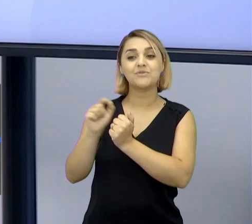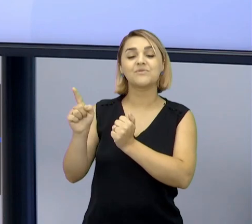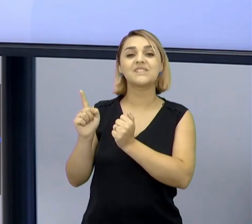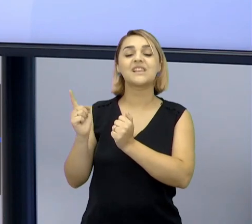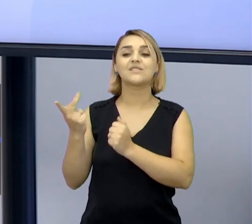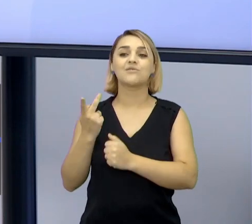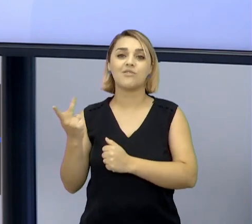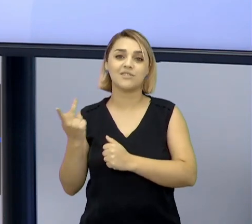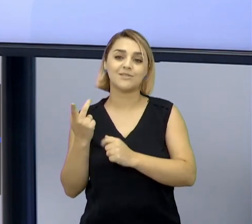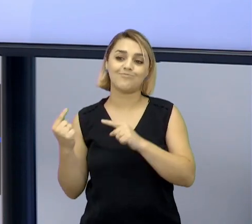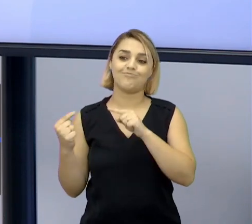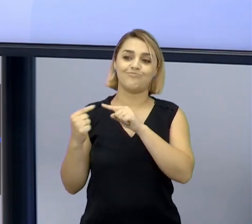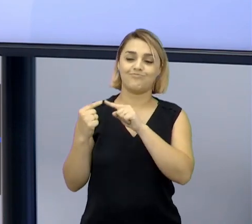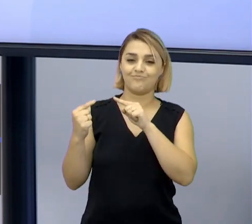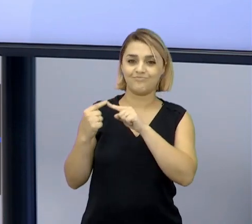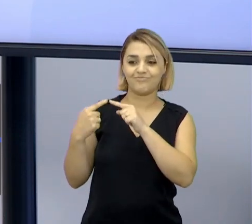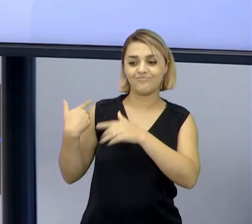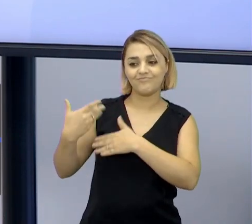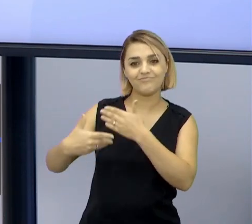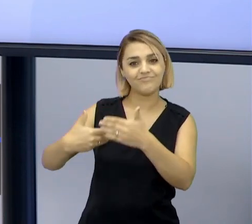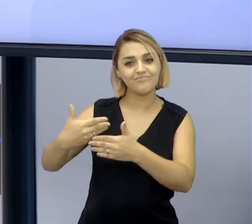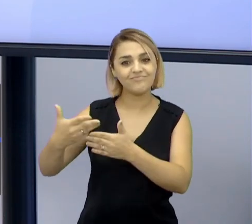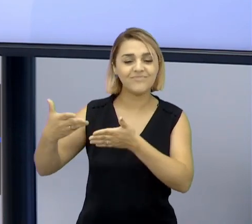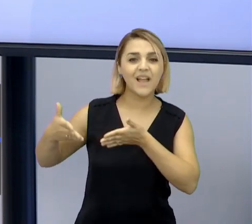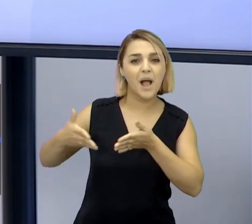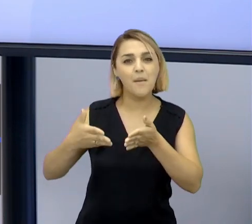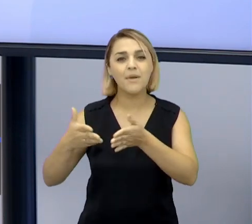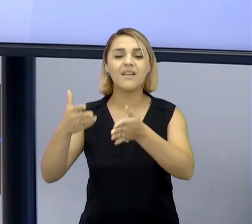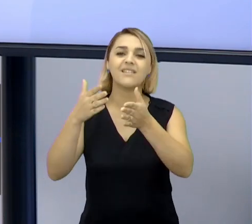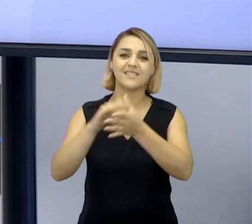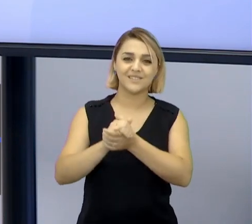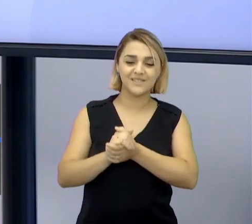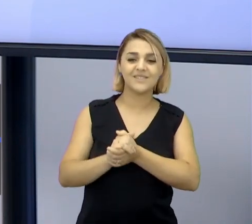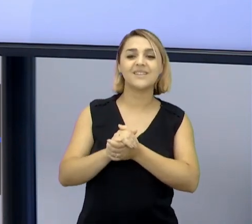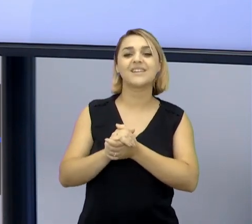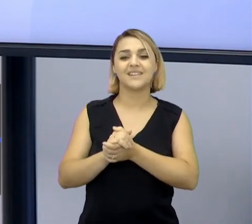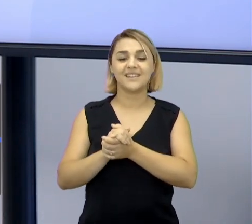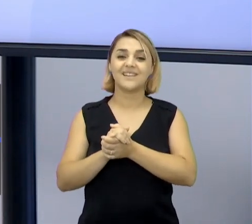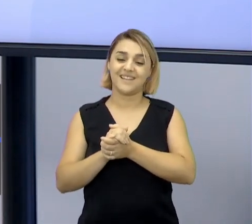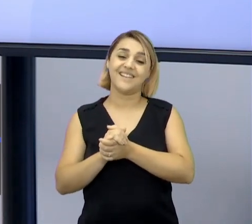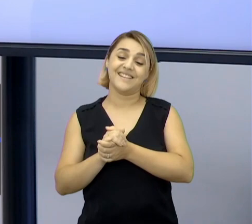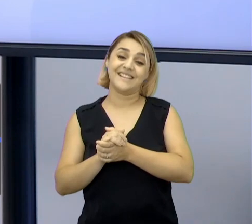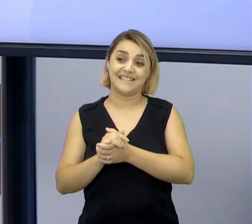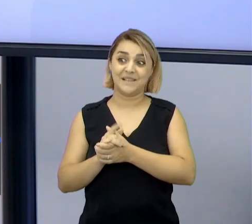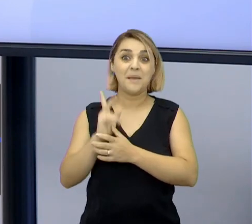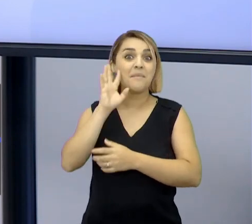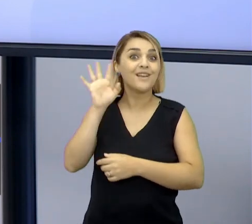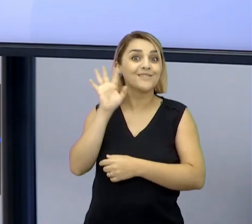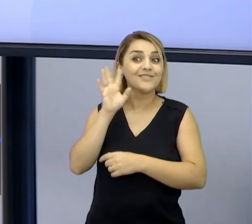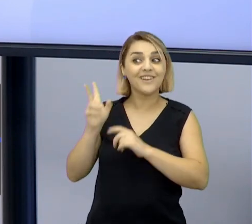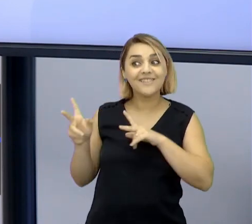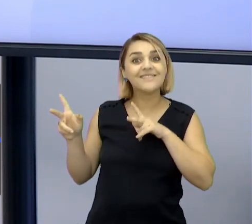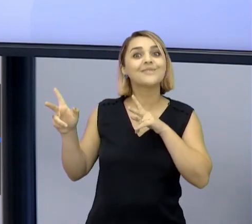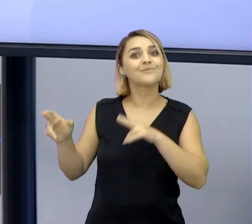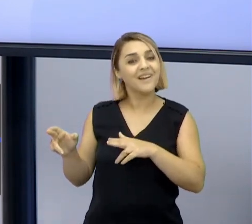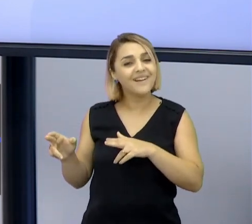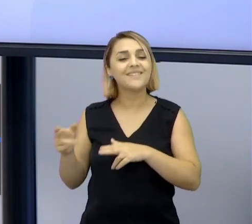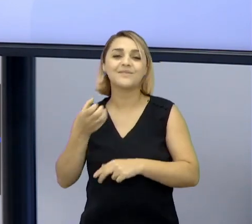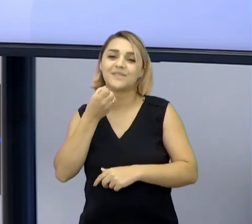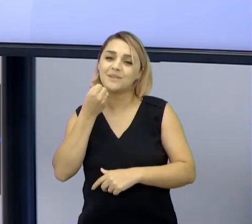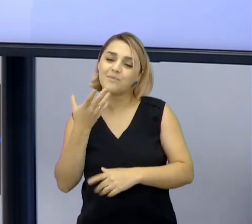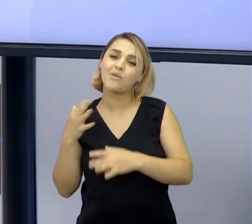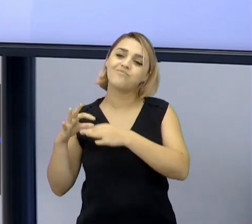construção e nesse caminho. Se ele se projetar do mesmo jeito, né, e pode ser até que fique legal e fazer todo mundo junto aí o